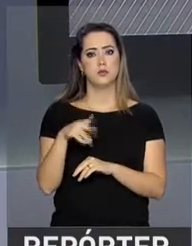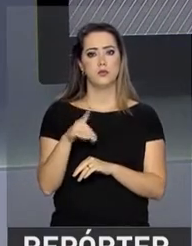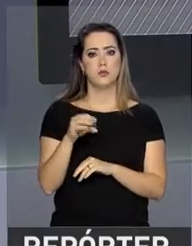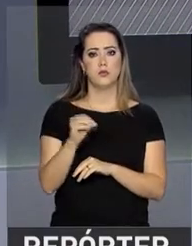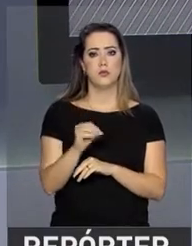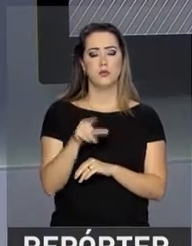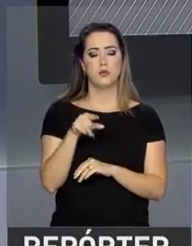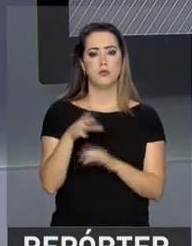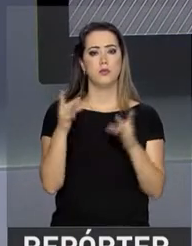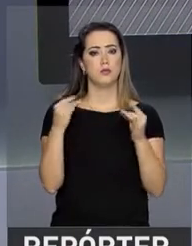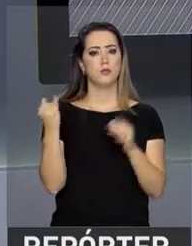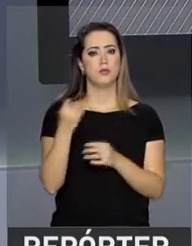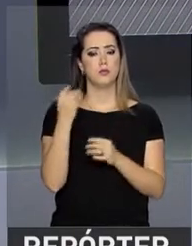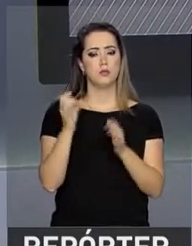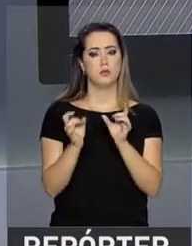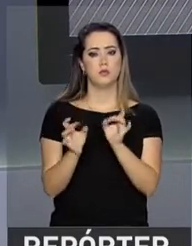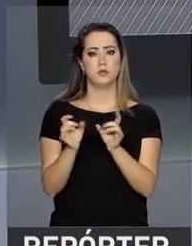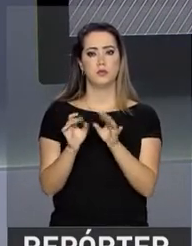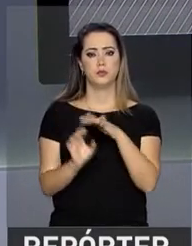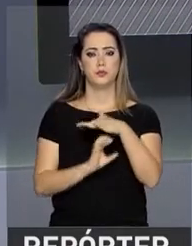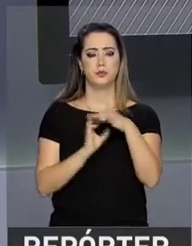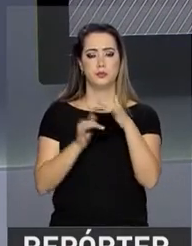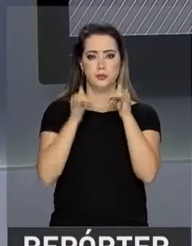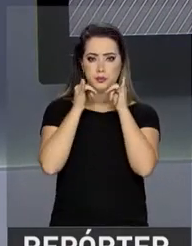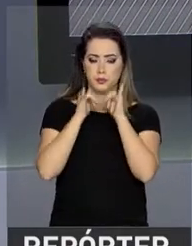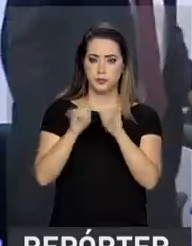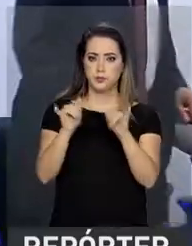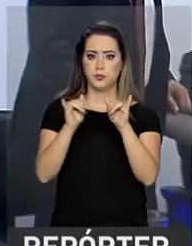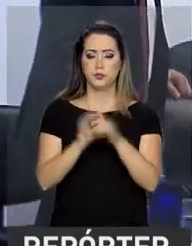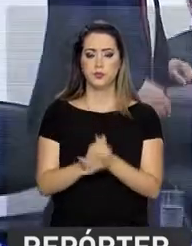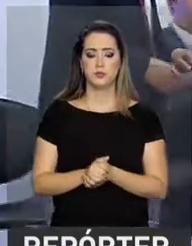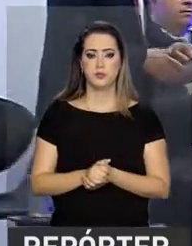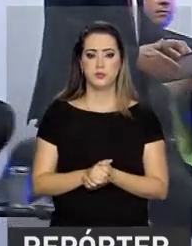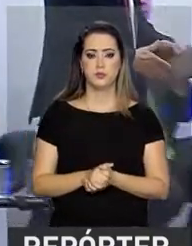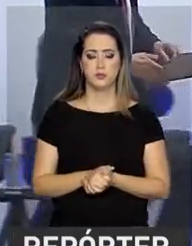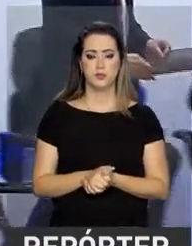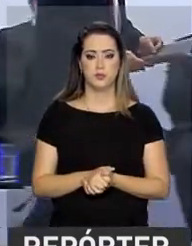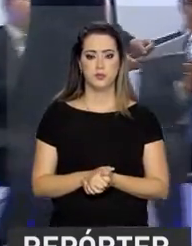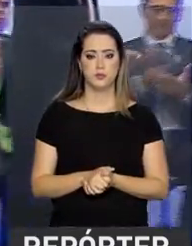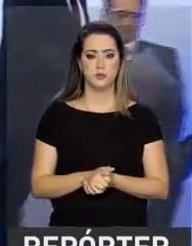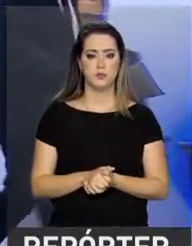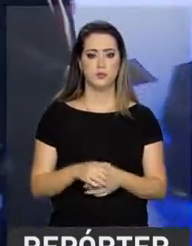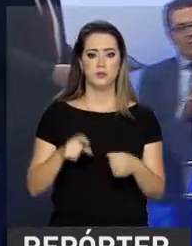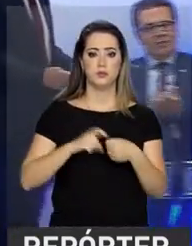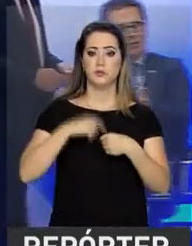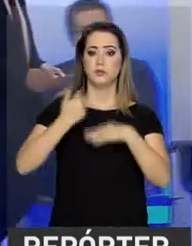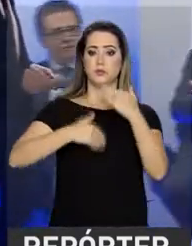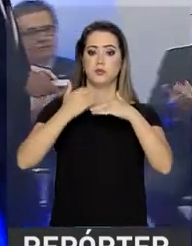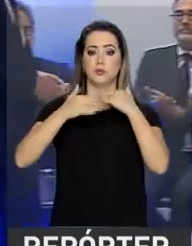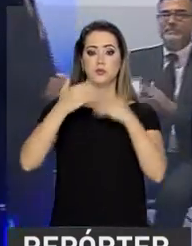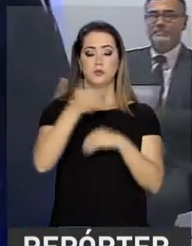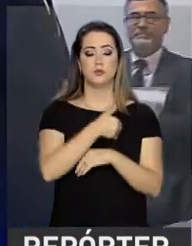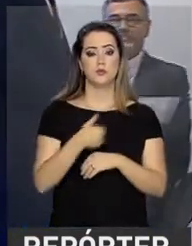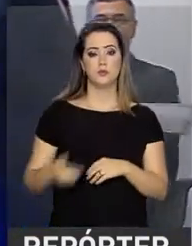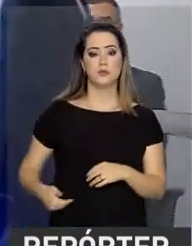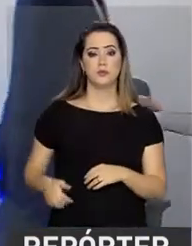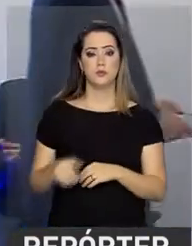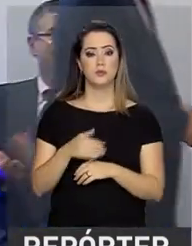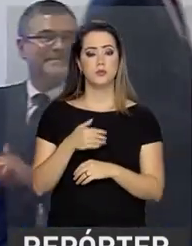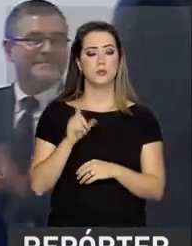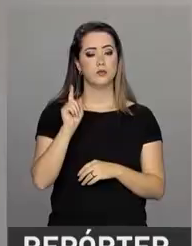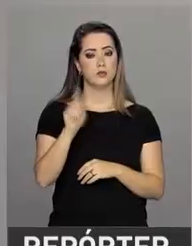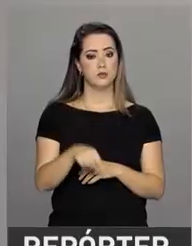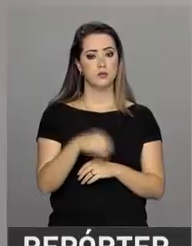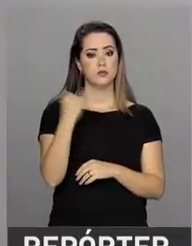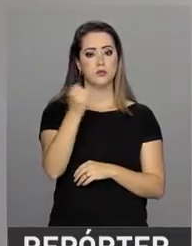com destaque para a privatização da eletrobrás a retomada do crescimento no governo de michel temer foi